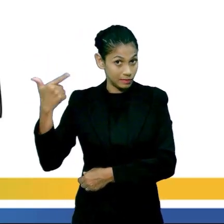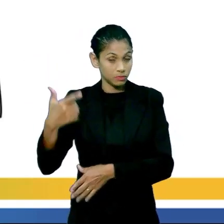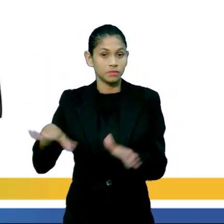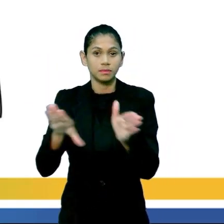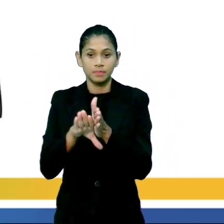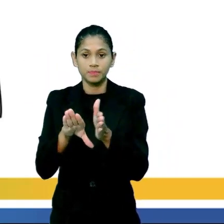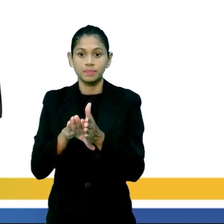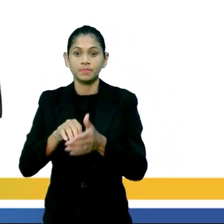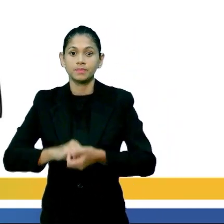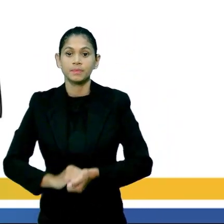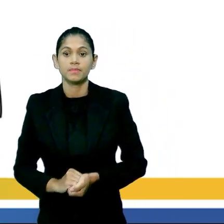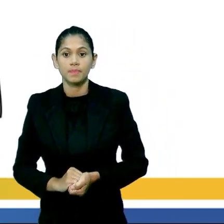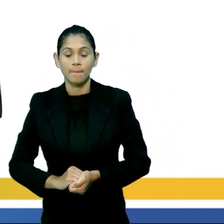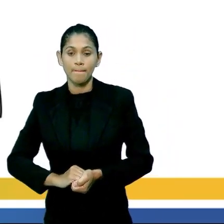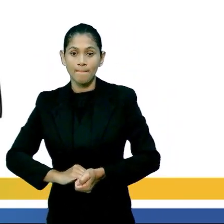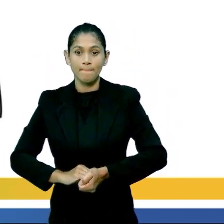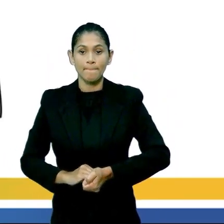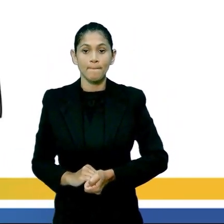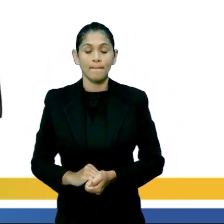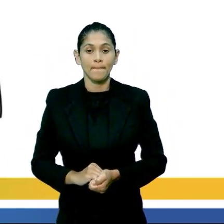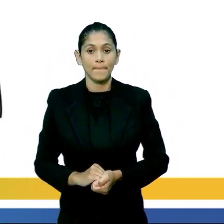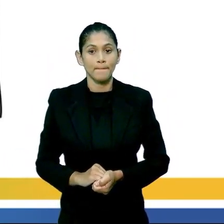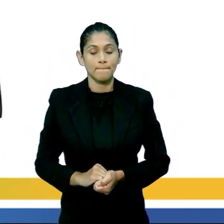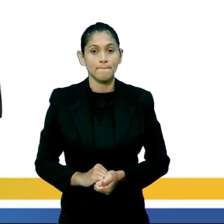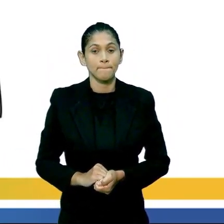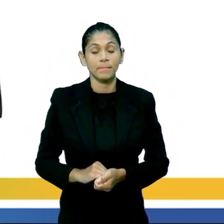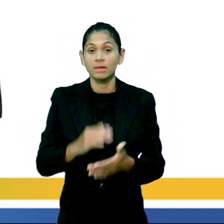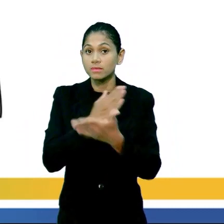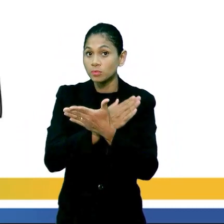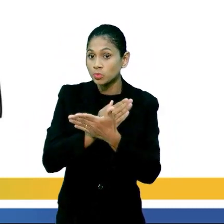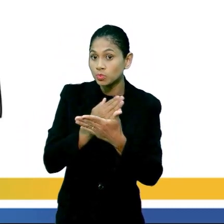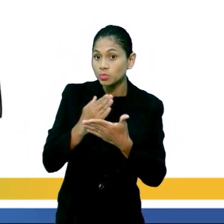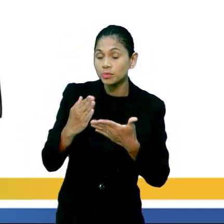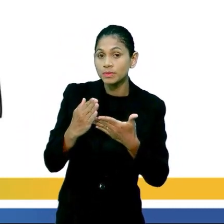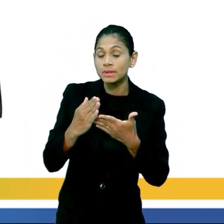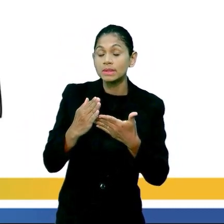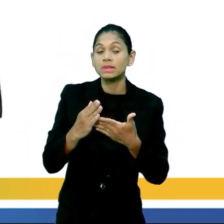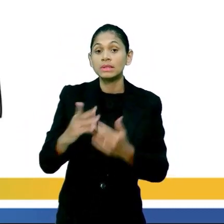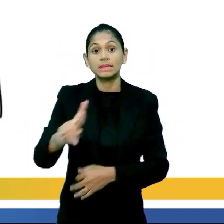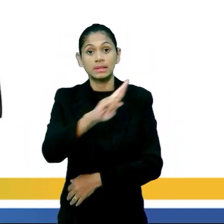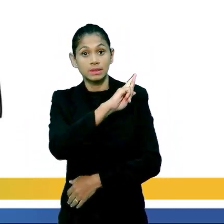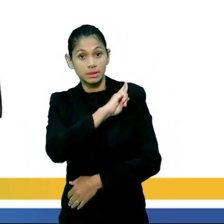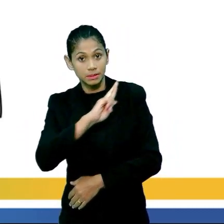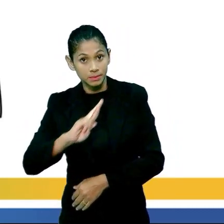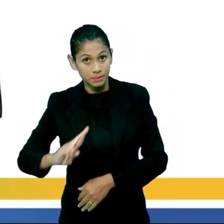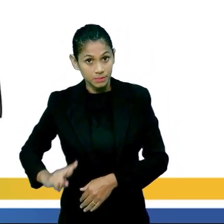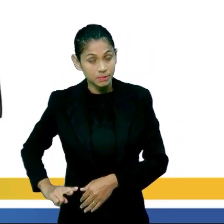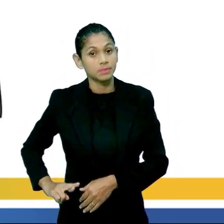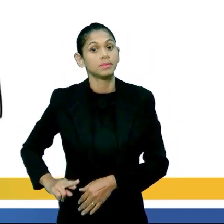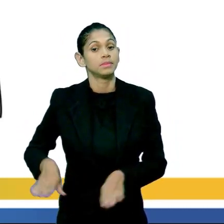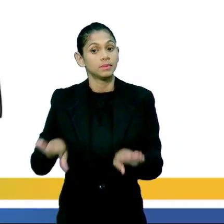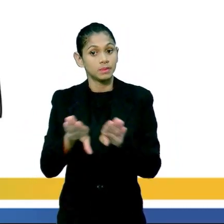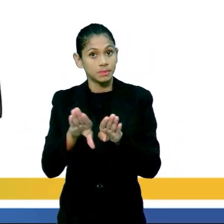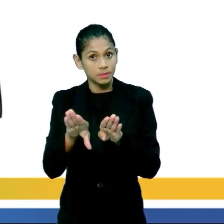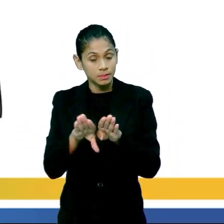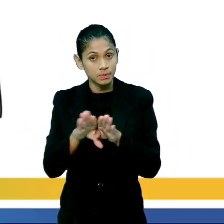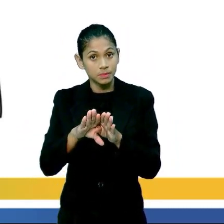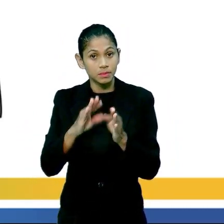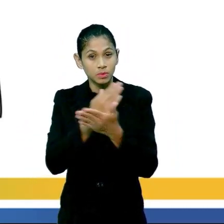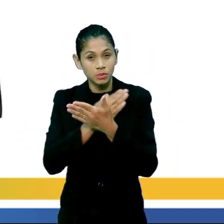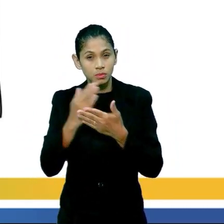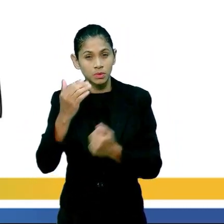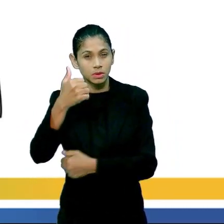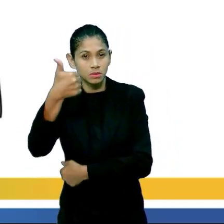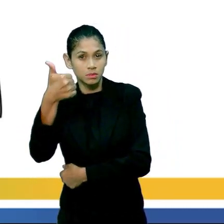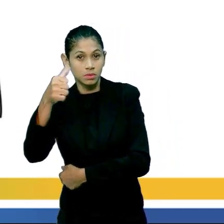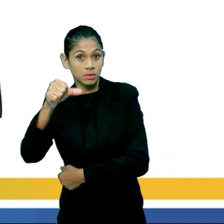que é a fase política do Brasil republicano, né, que também se divide em outras etapas, mas é para uma próxima aula.